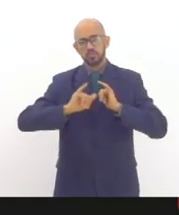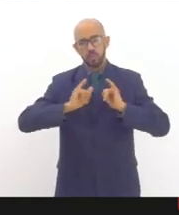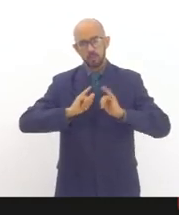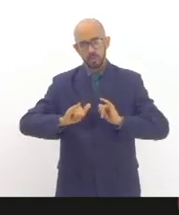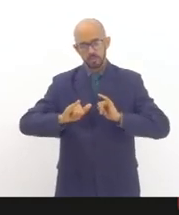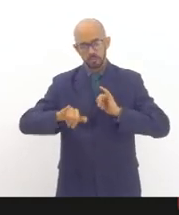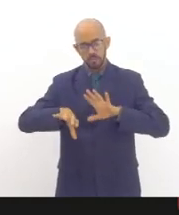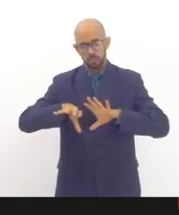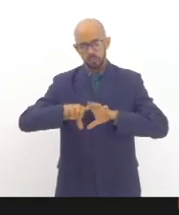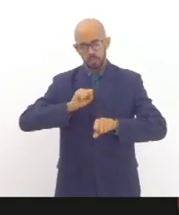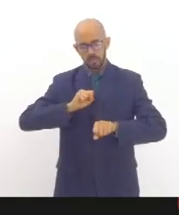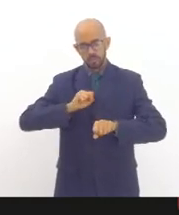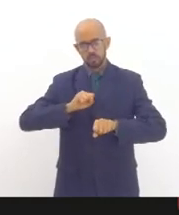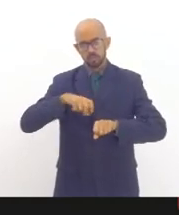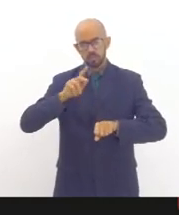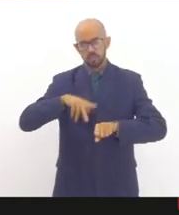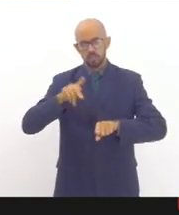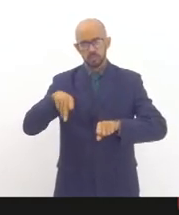professores,